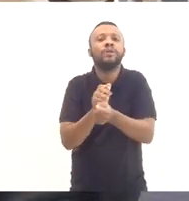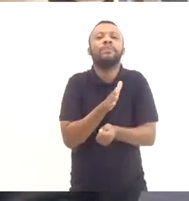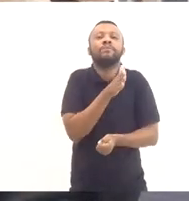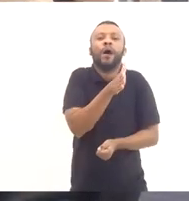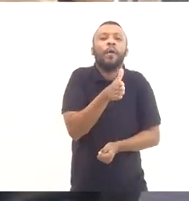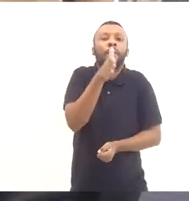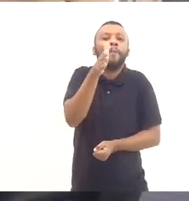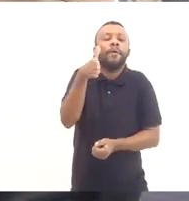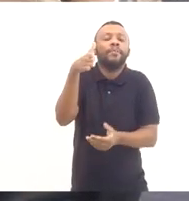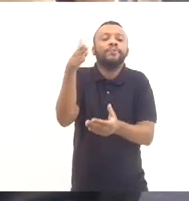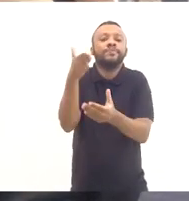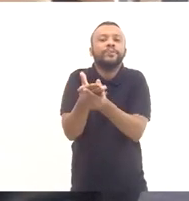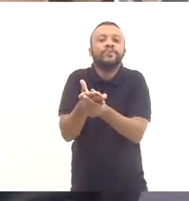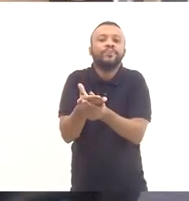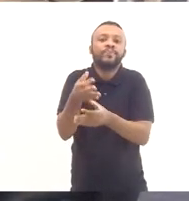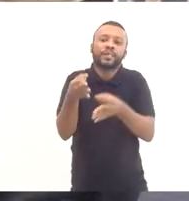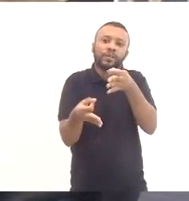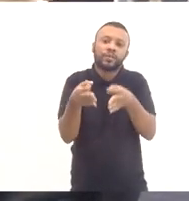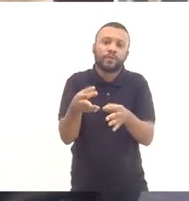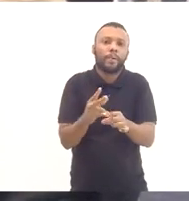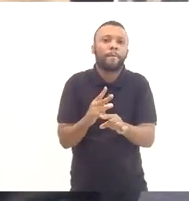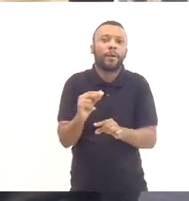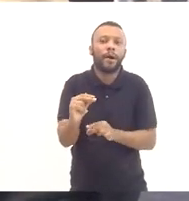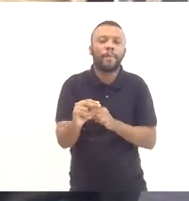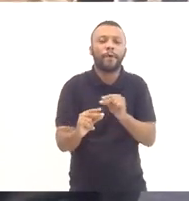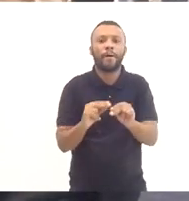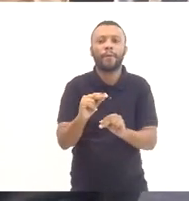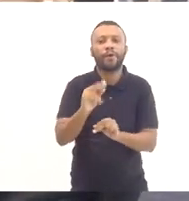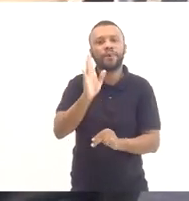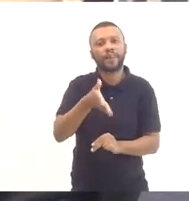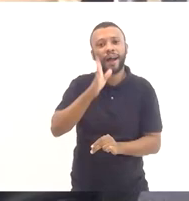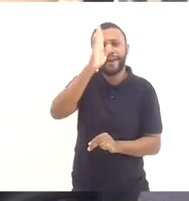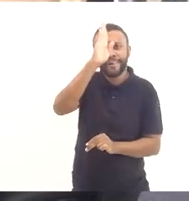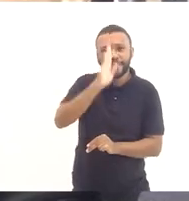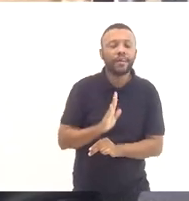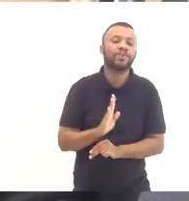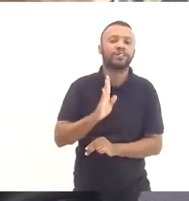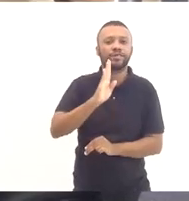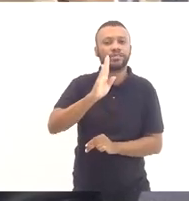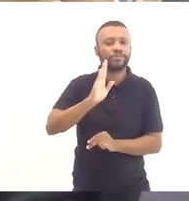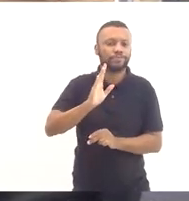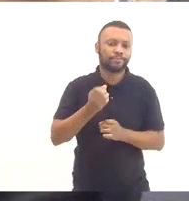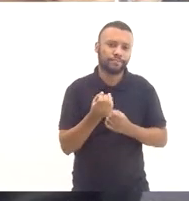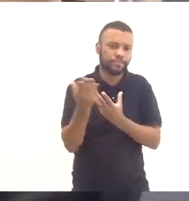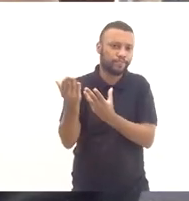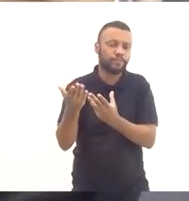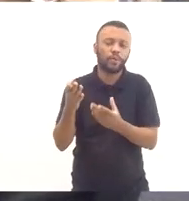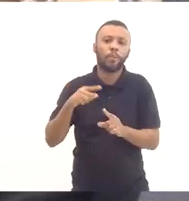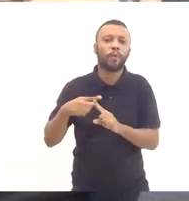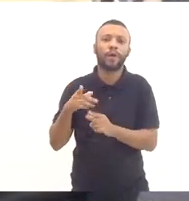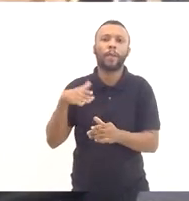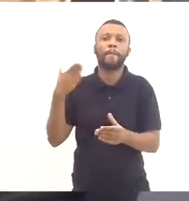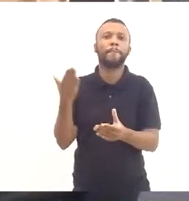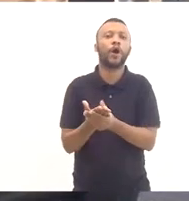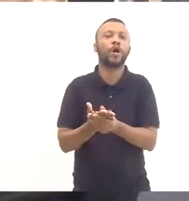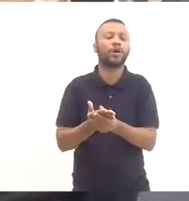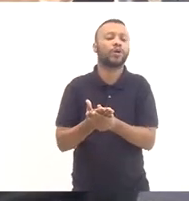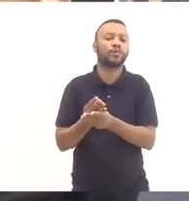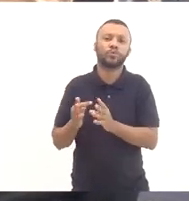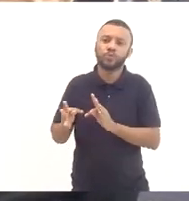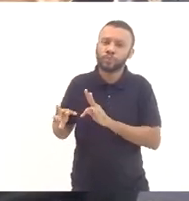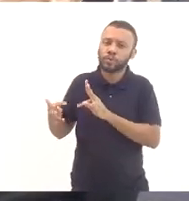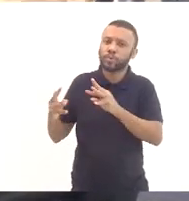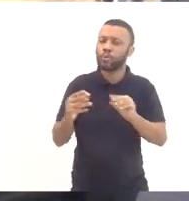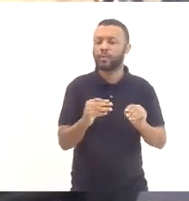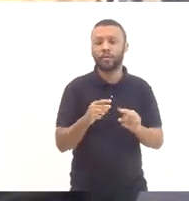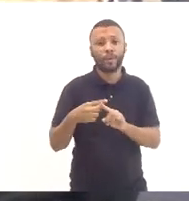contra Gol devo ter sei lá já ganhei muito Deus é muito de graça que eu ganhei todas né não tô aqui meu prevalecentes não mas é porque